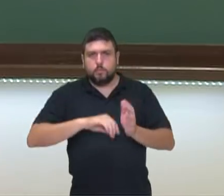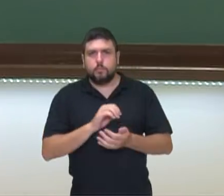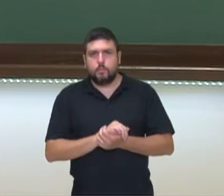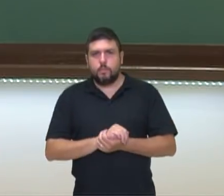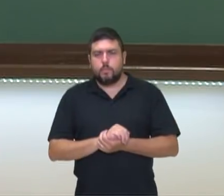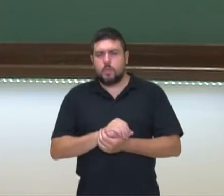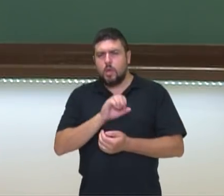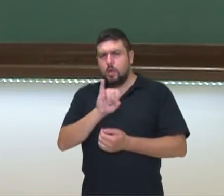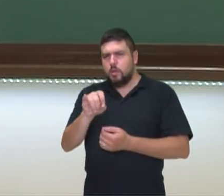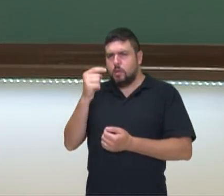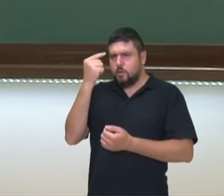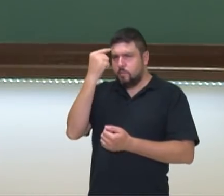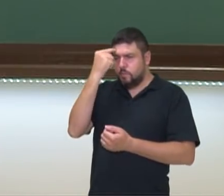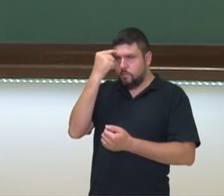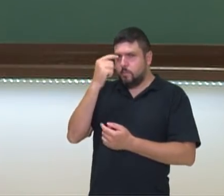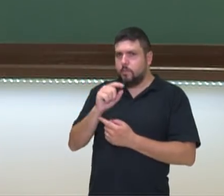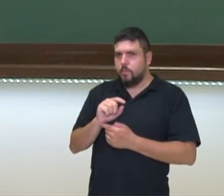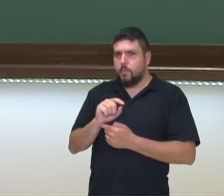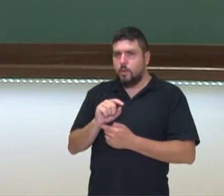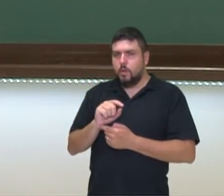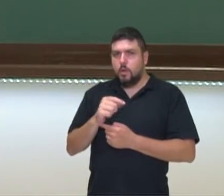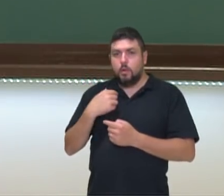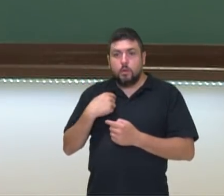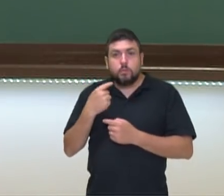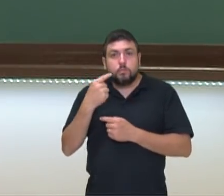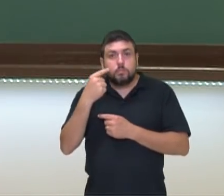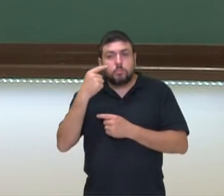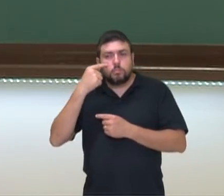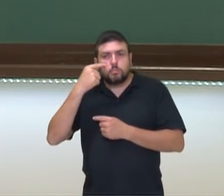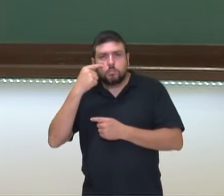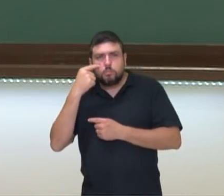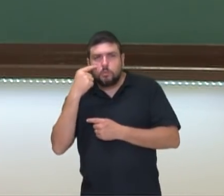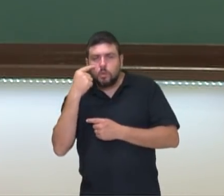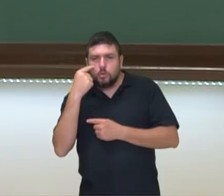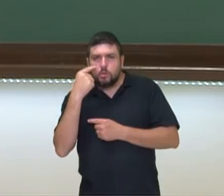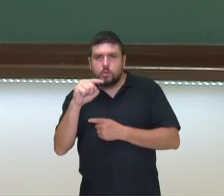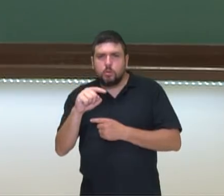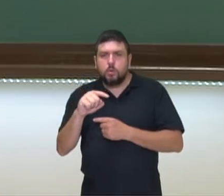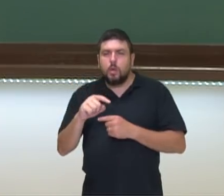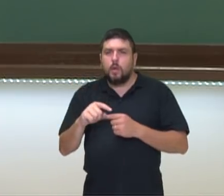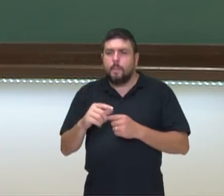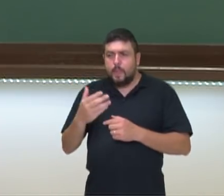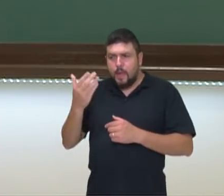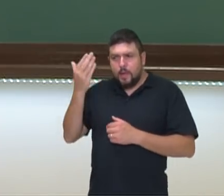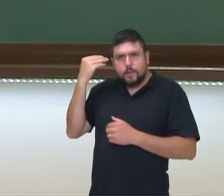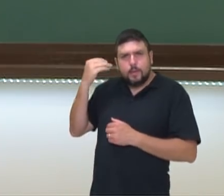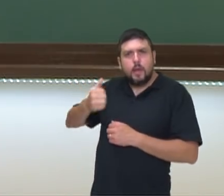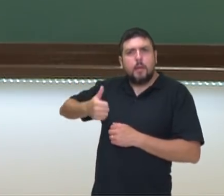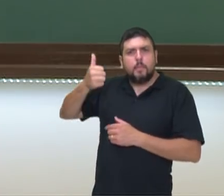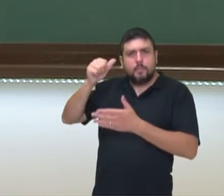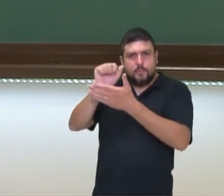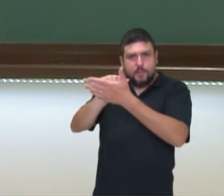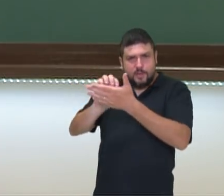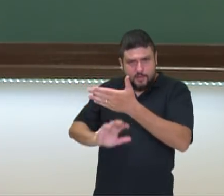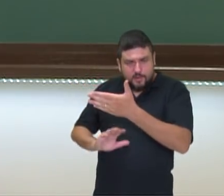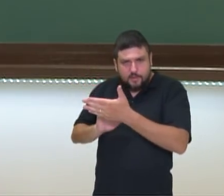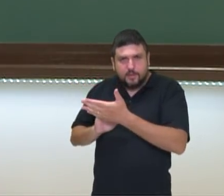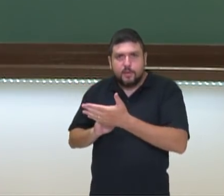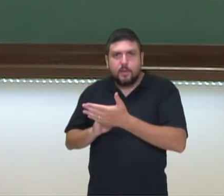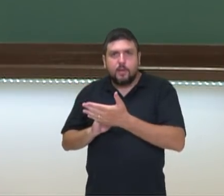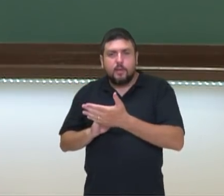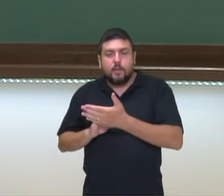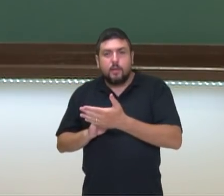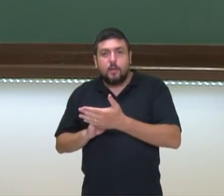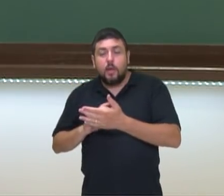para pensar, quando eu quis descobrir a parcela, que foi lá primeiro o exercício que a gente fez do Desafiando a